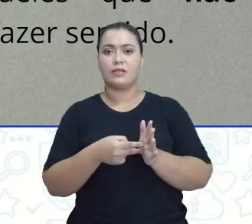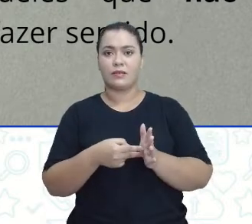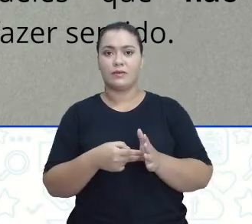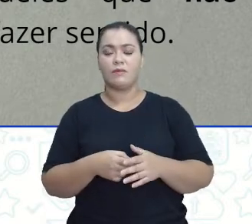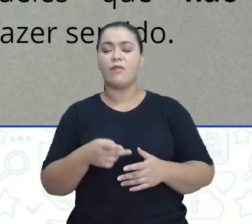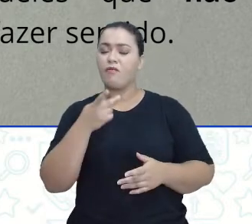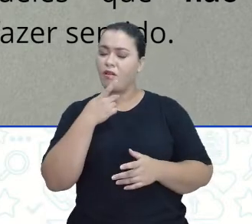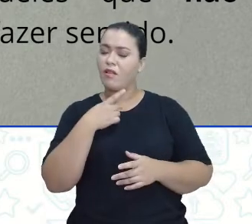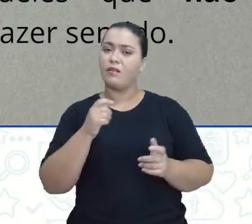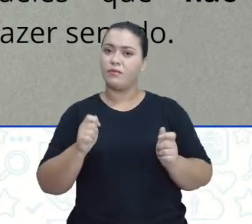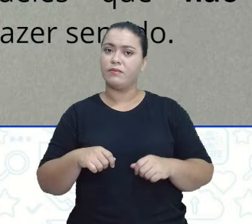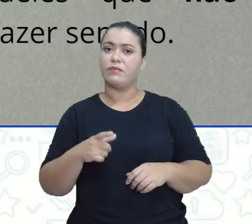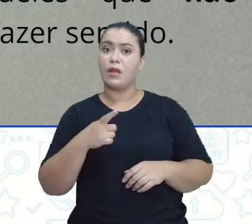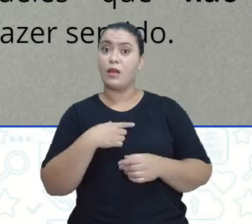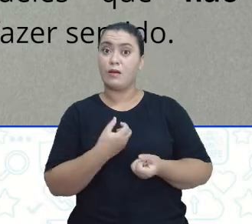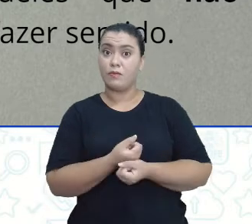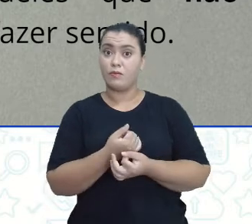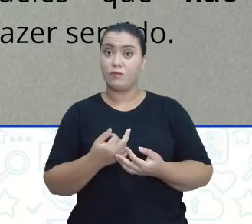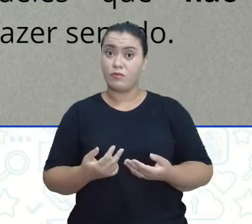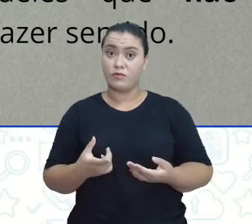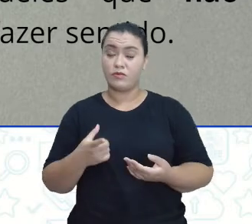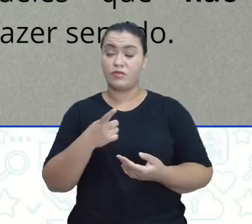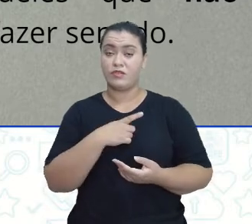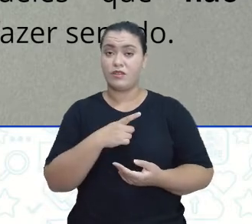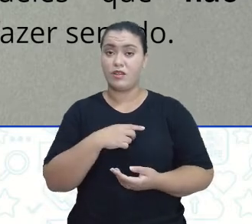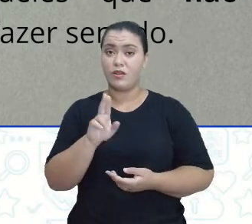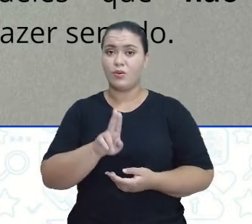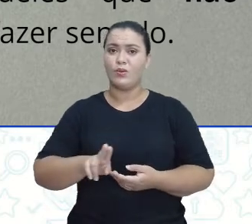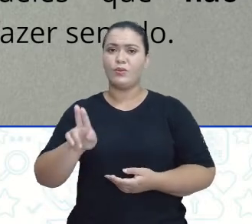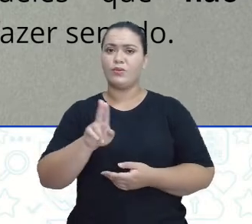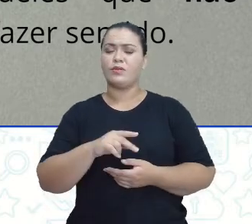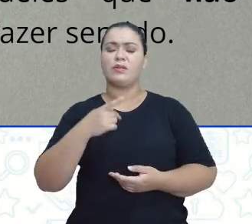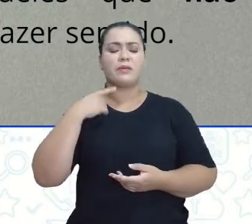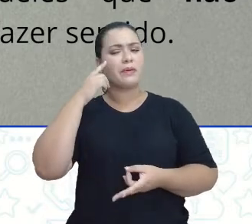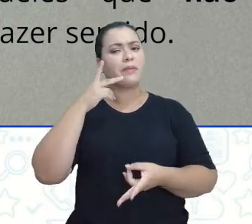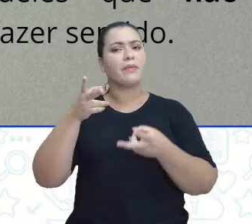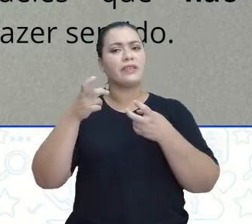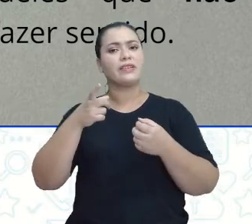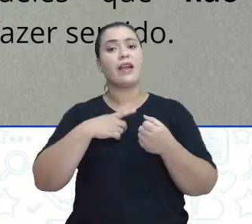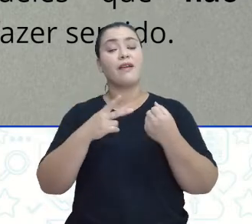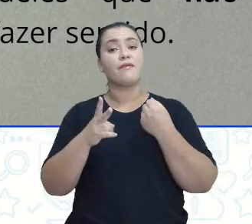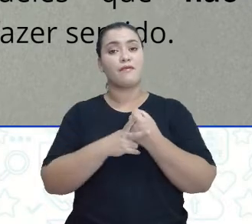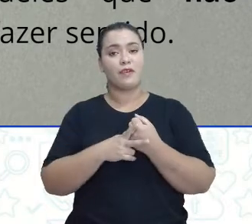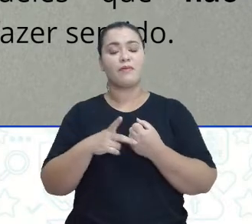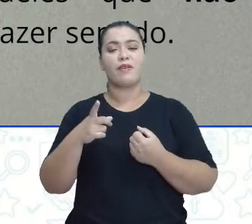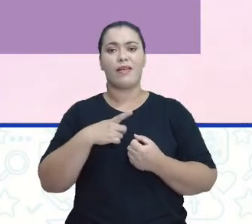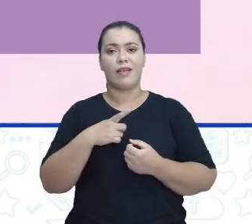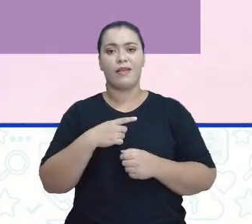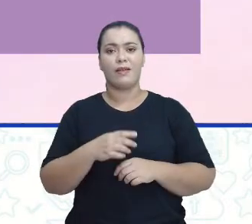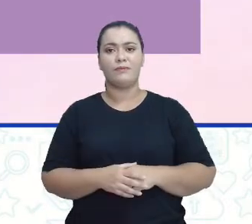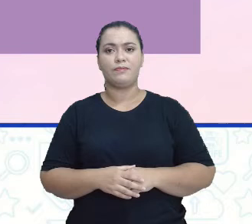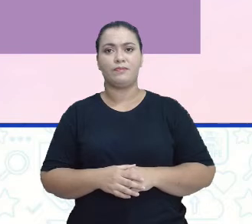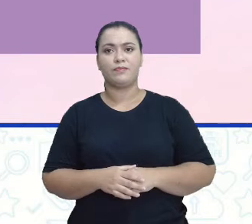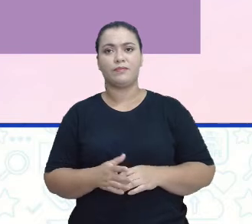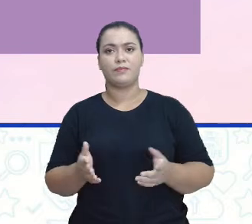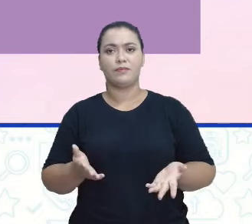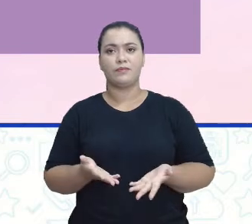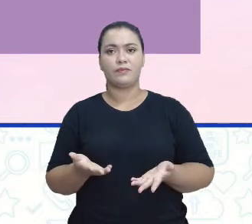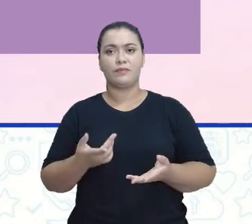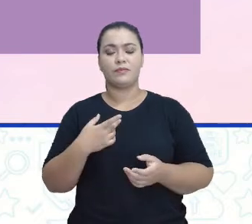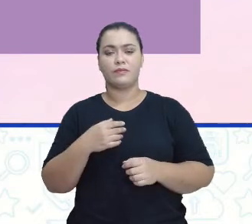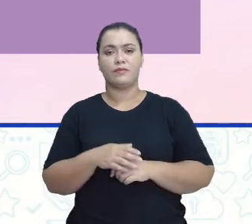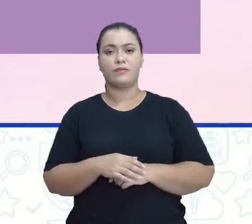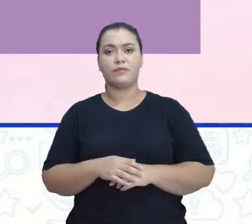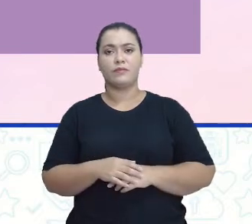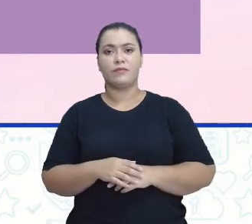tenha, mas existem, muitos inclusive. E a gente usa o tempo inteiro e a gente nem percebe que são verbos intransitivos. Ó, eu trouxe aqui alguns exemplos. Ó.